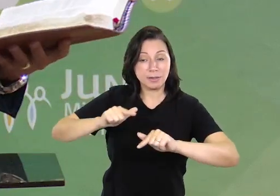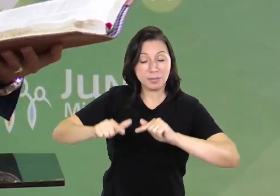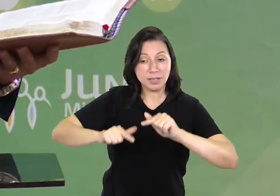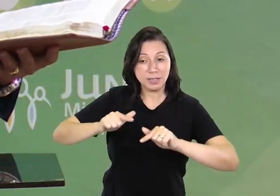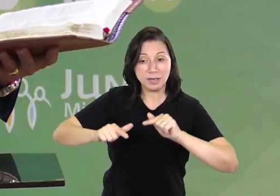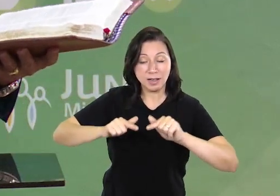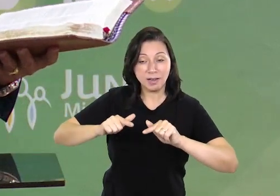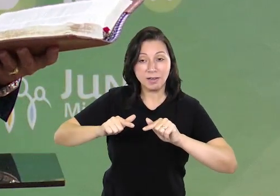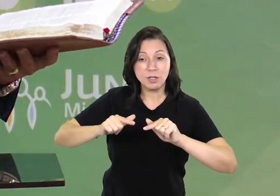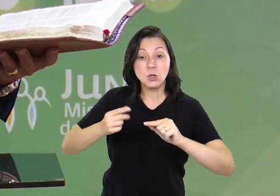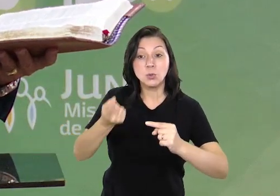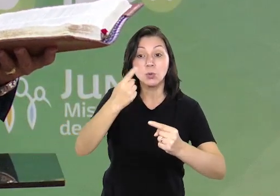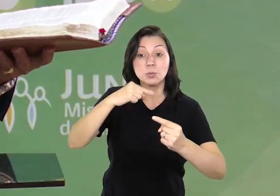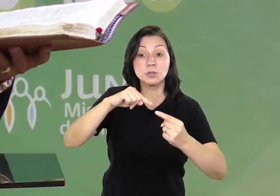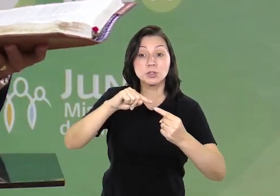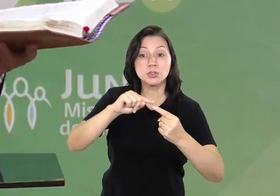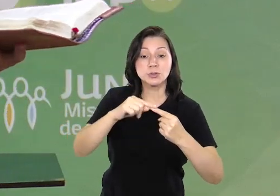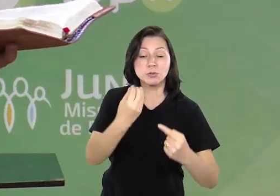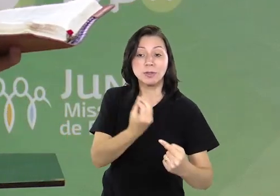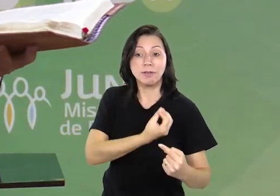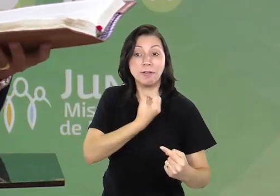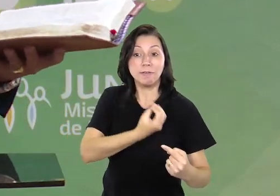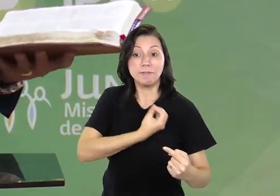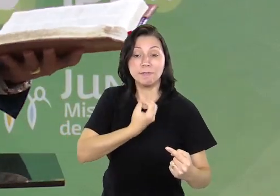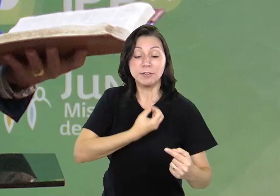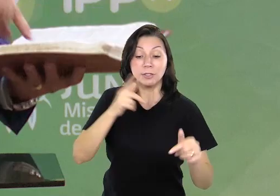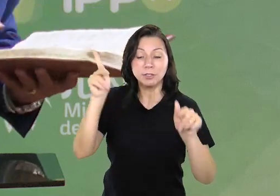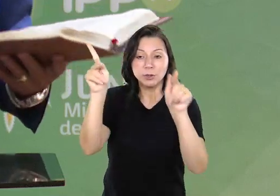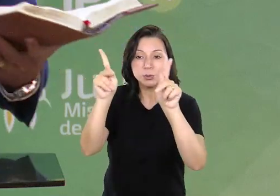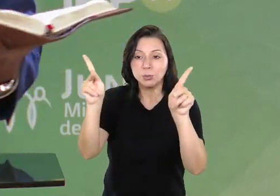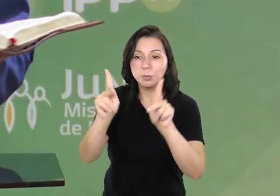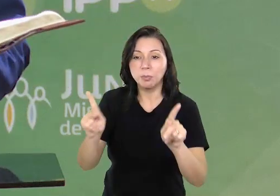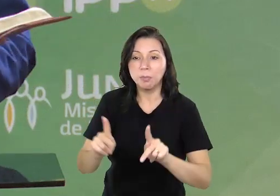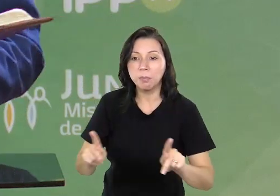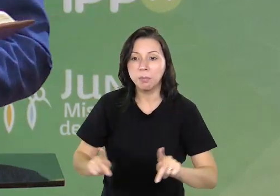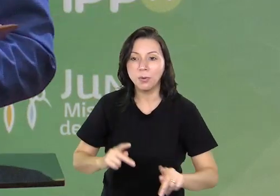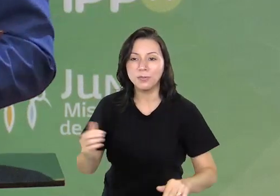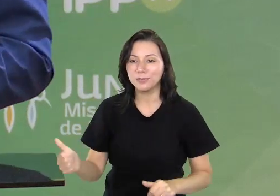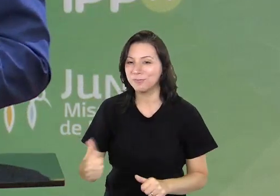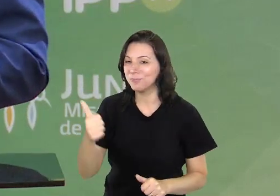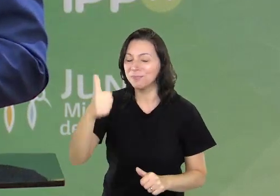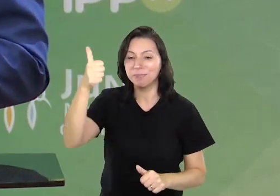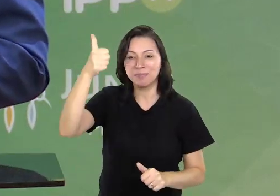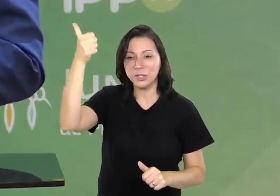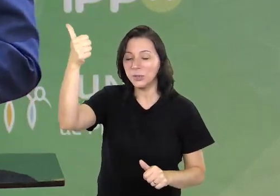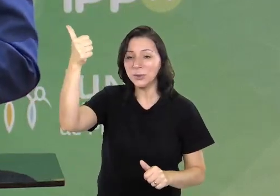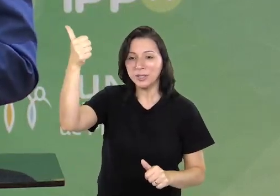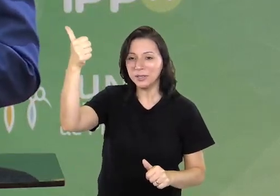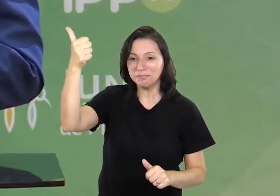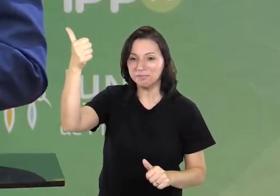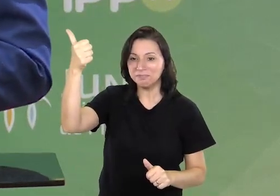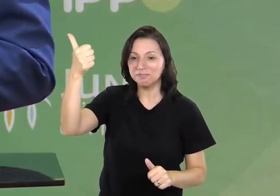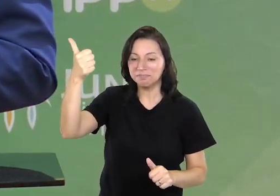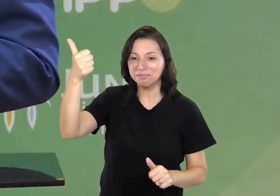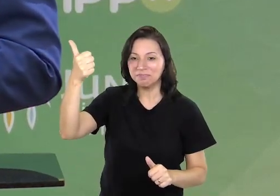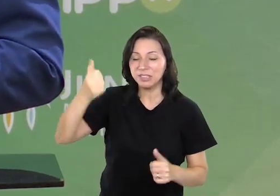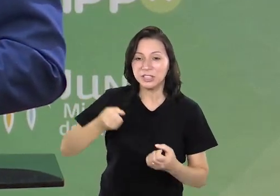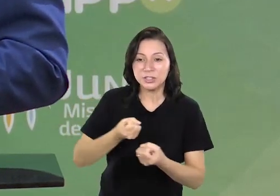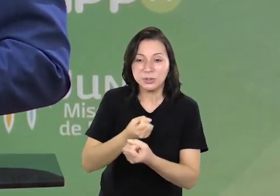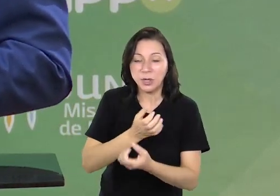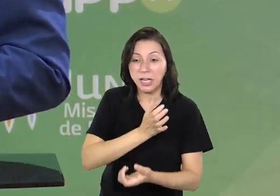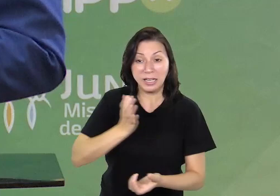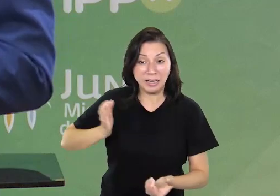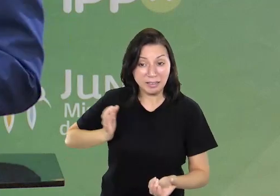povo mas Salomão fez tudo para ele casas para ele Jardins para ele palmares para ele